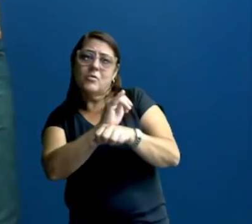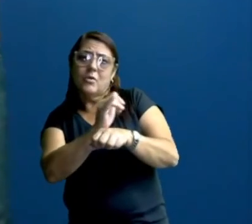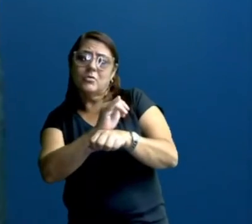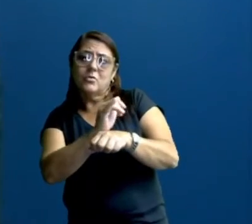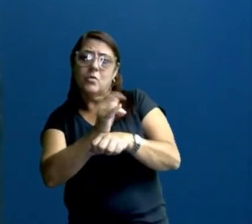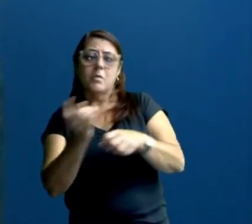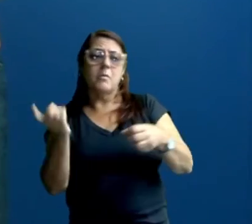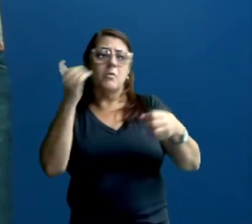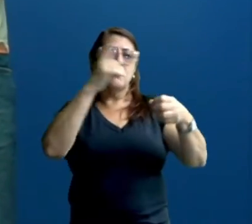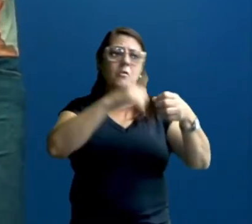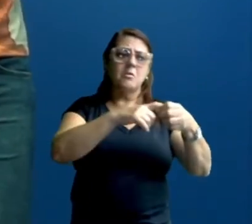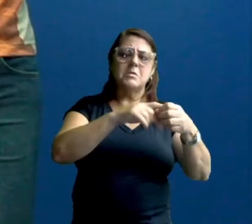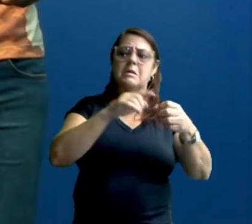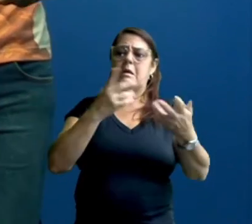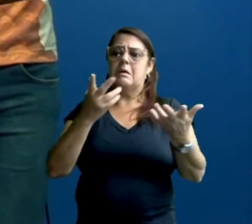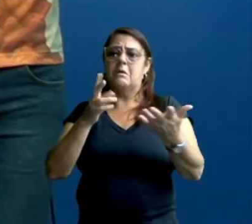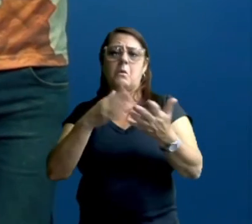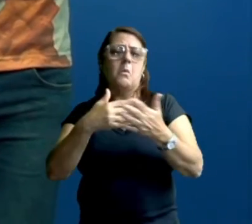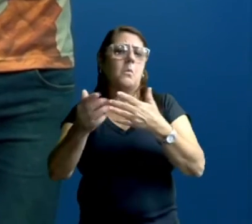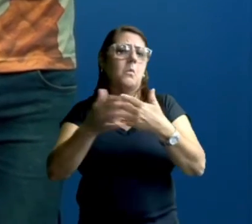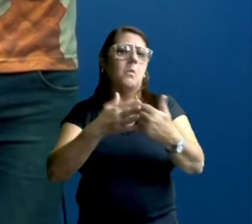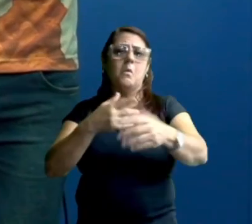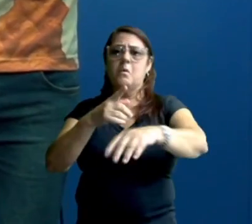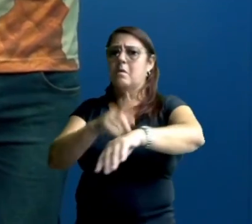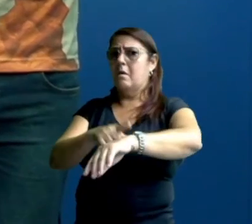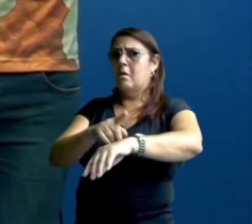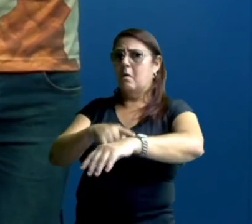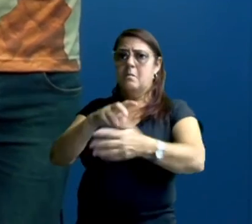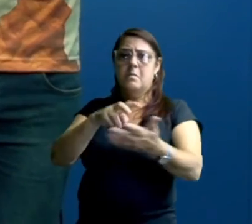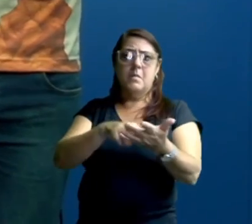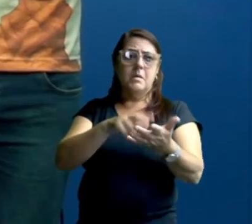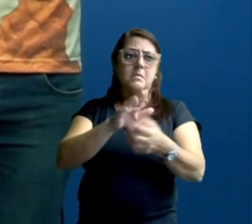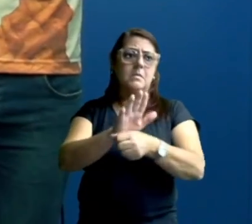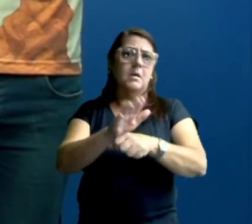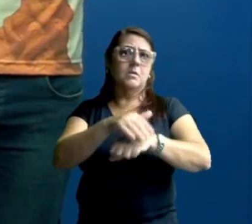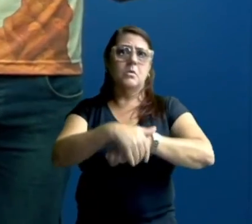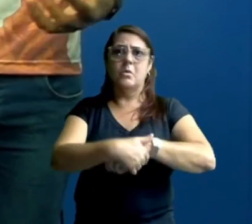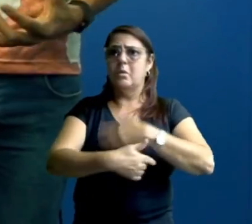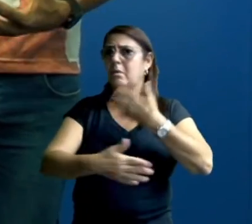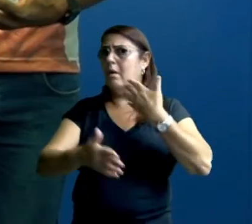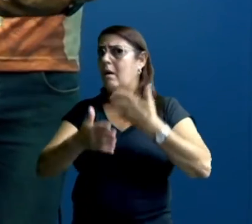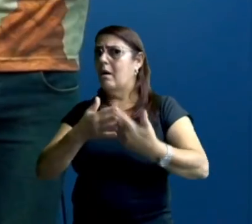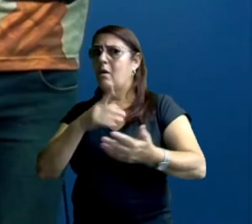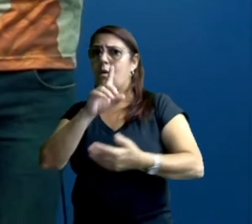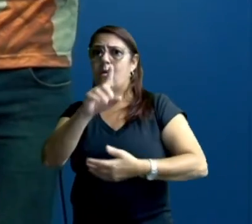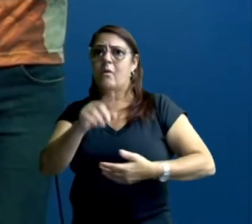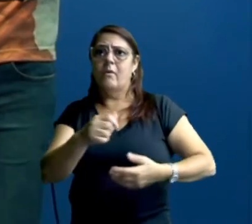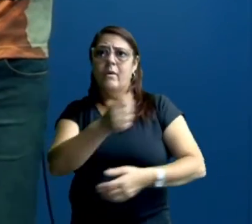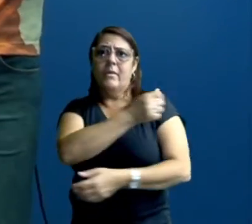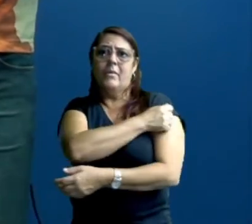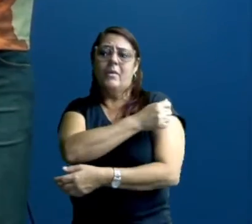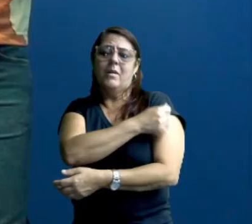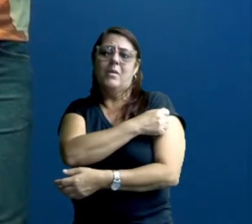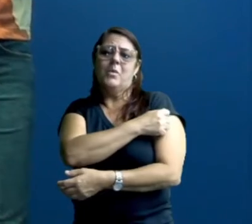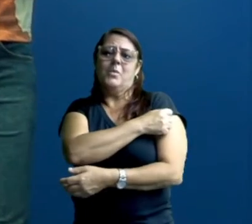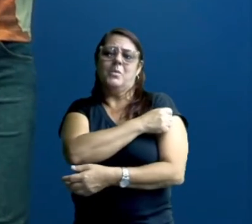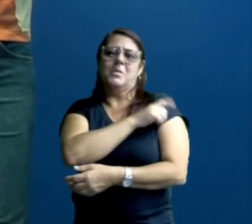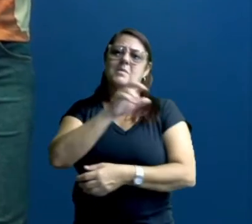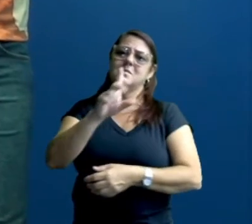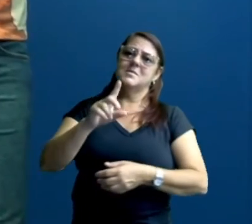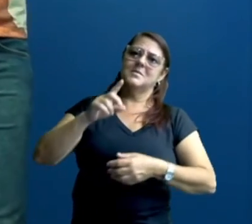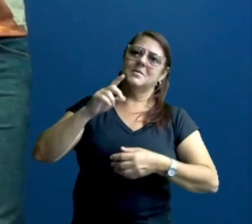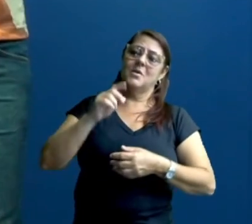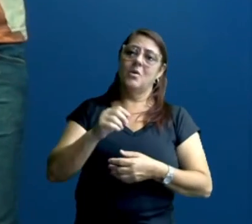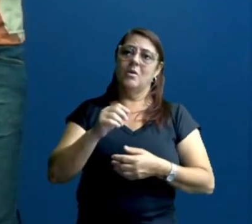assistindo essa aula pela manhã, à tarde, à noite. Ou seja, observem que a gente acaba democratizando esse conhecimento,